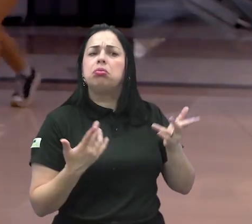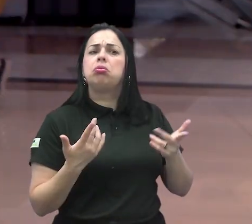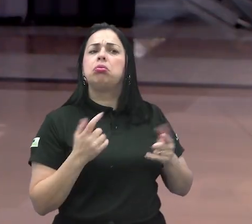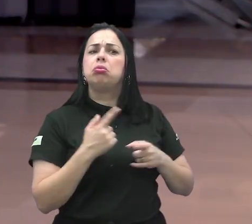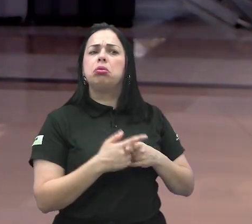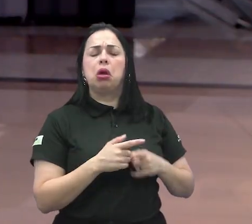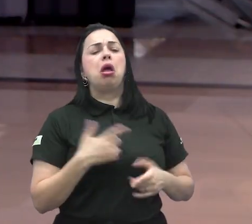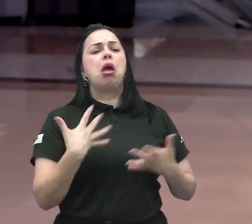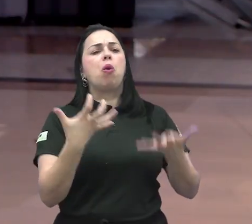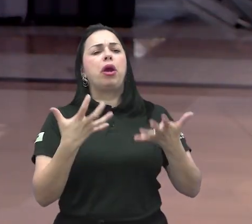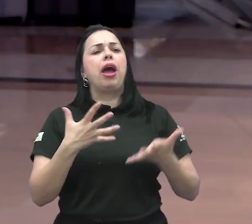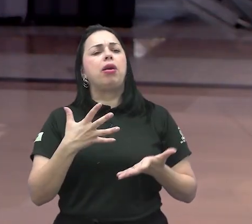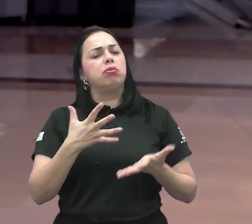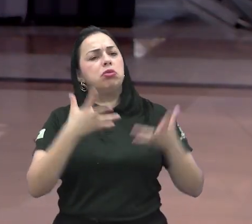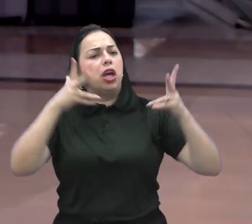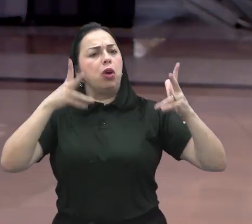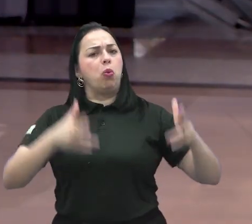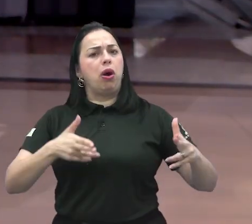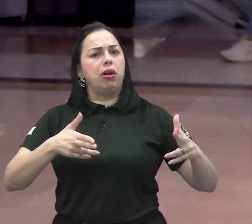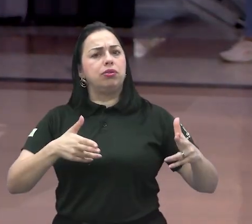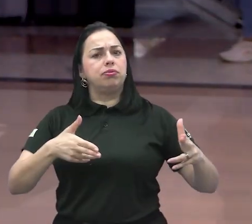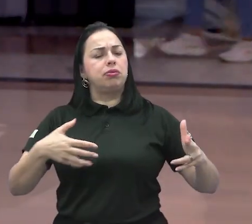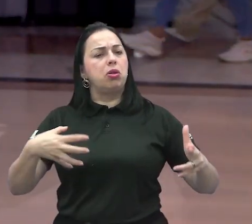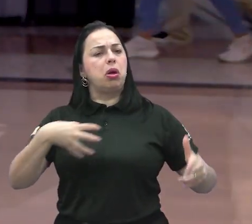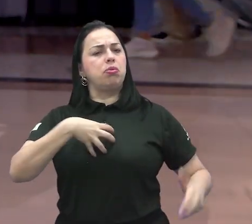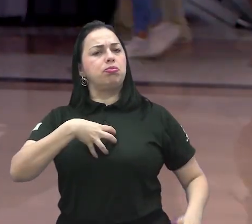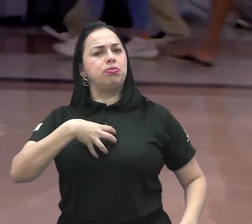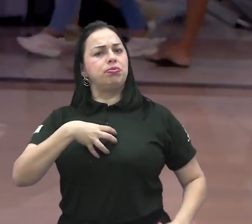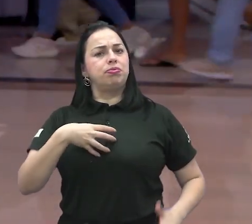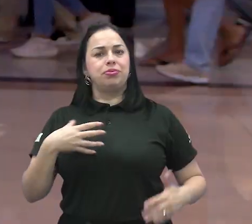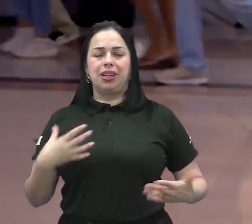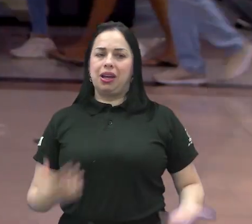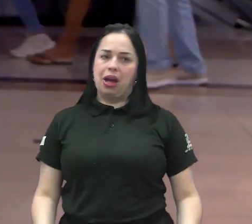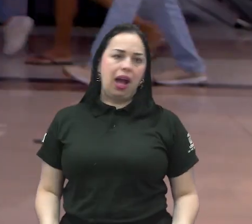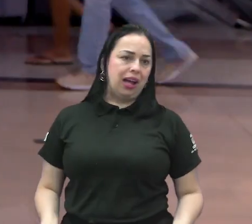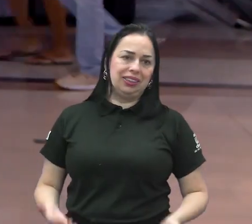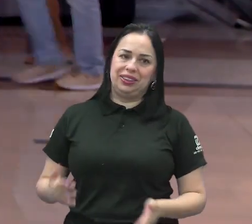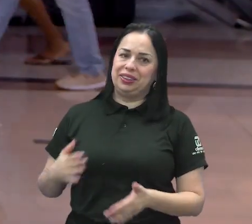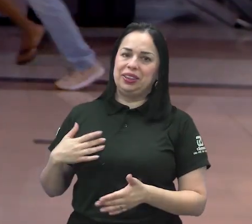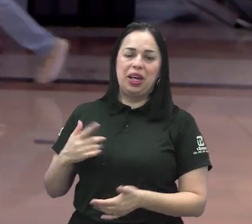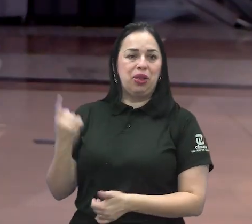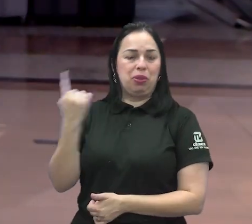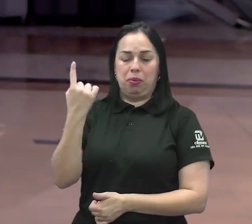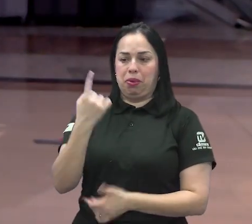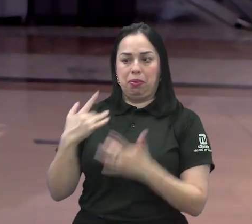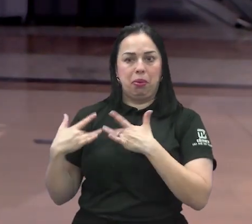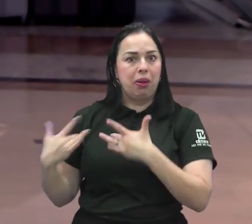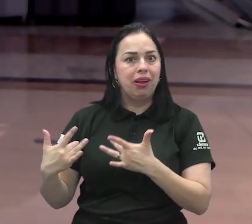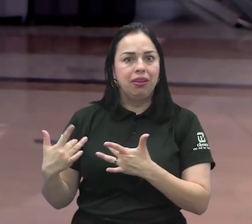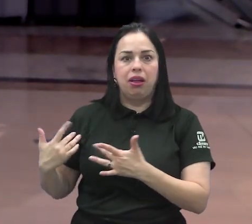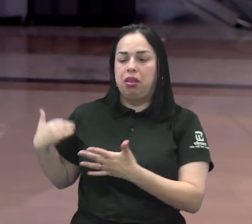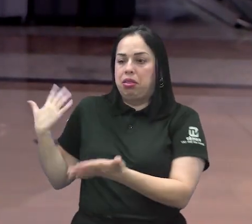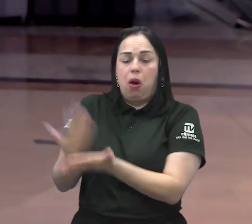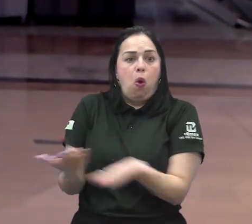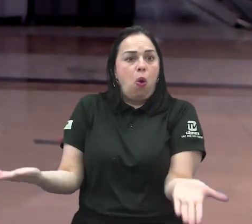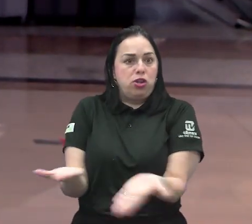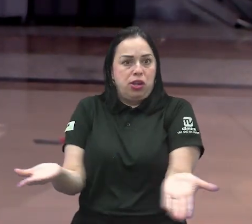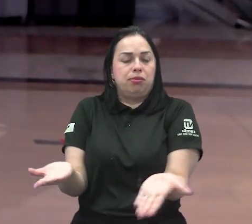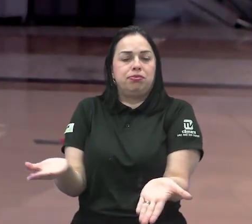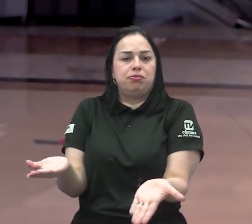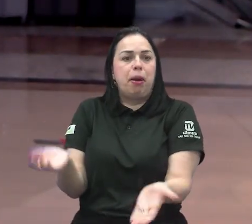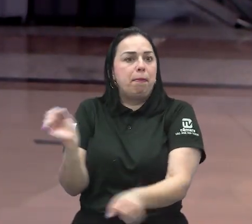doar o sangue, né? Falei, também quero experimentar, né? Essa sensação aí. Aí depois que eu fui, doei a primeira vez, nunca mais